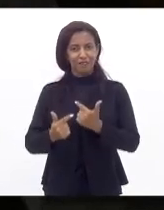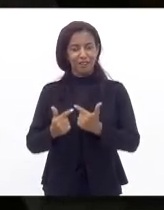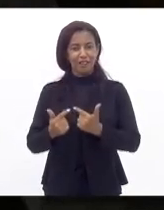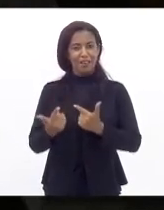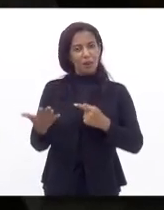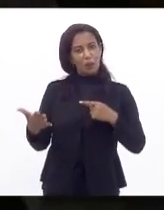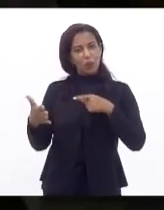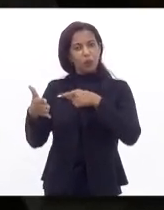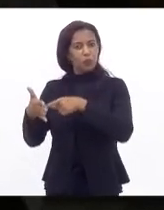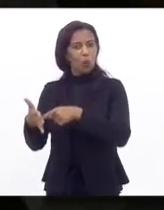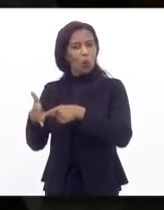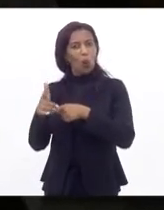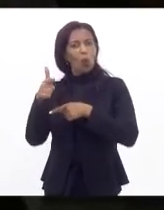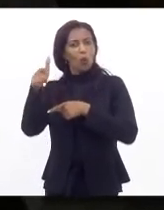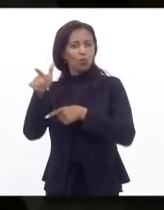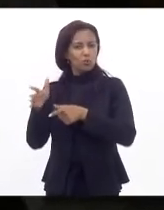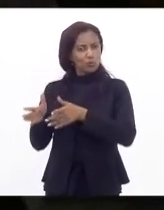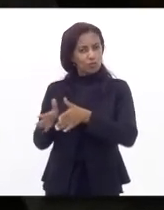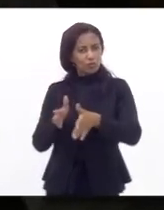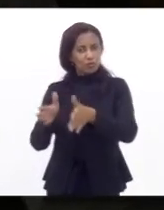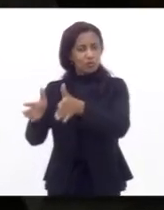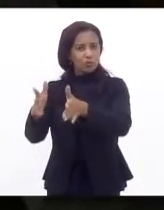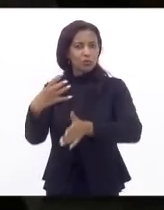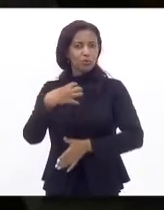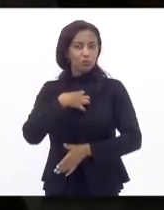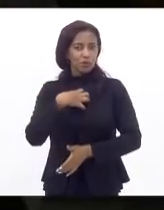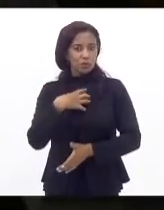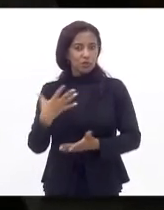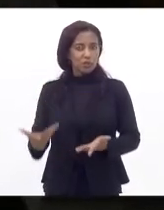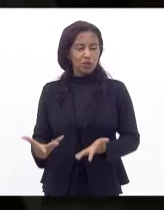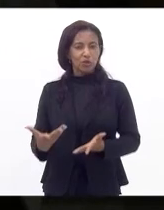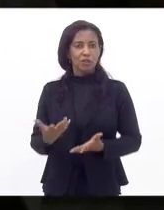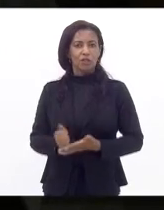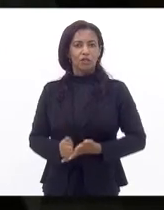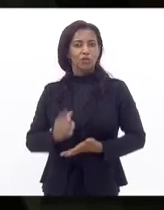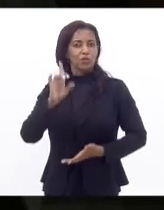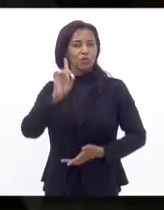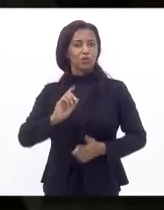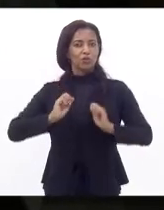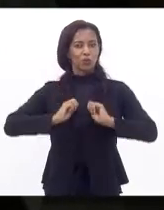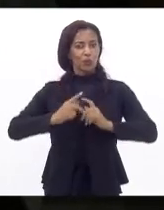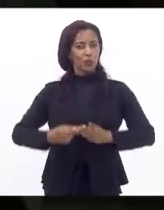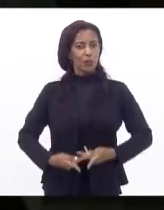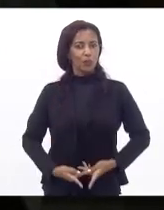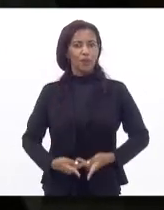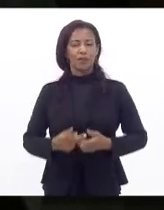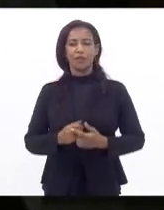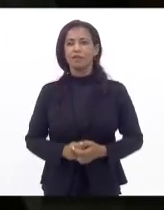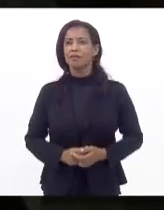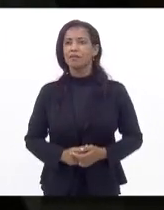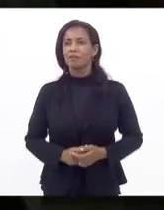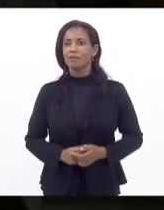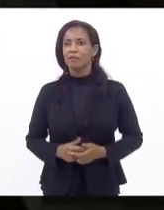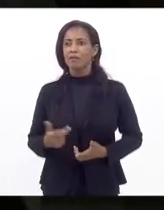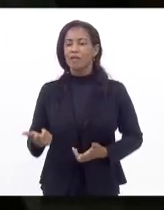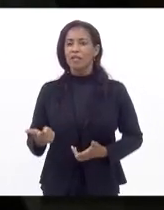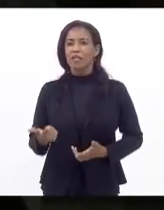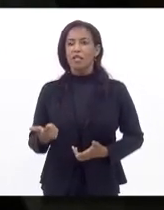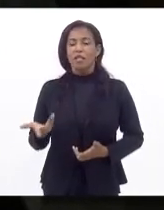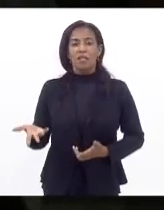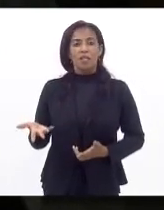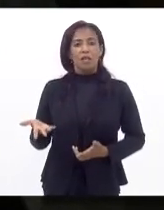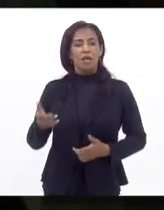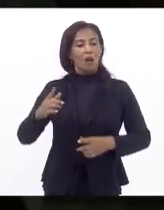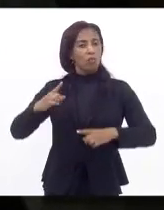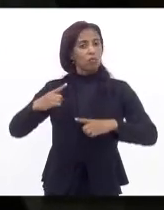apontem em outra direção, no sentido, portanto, da prevalência dos direitos humanos. E aí, esses direitos não são etéreos. Aliás,